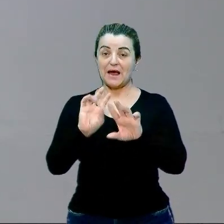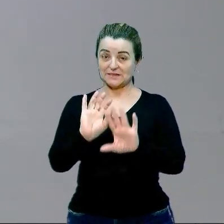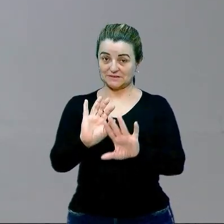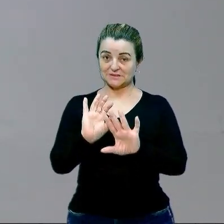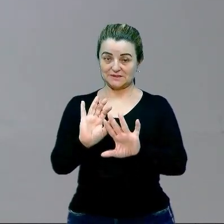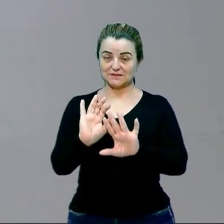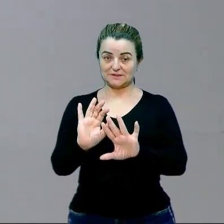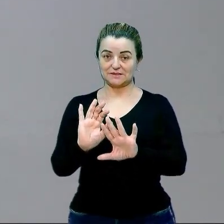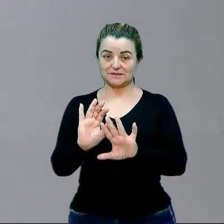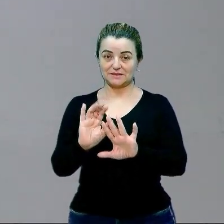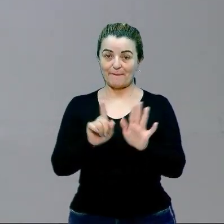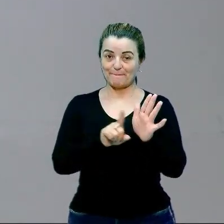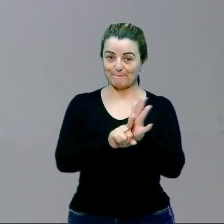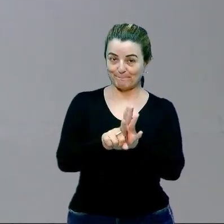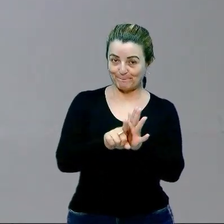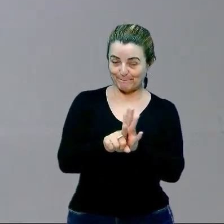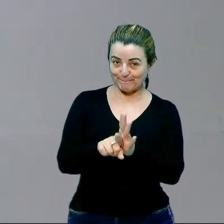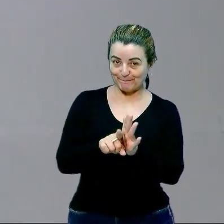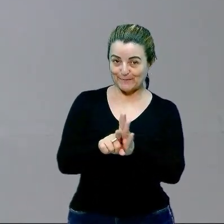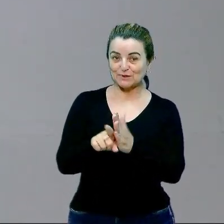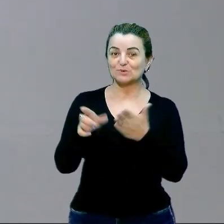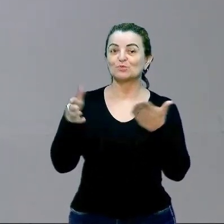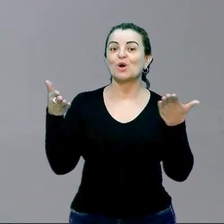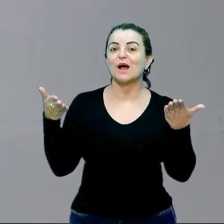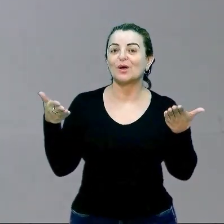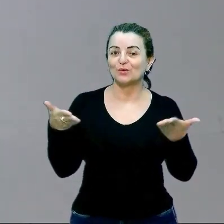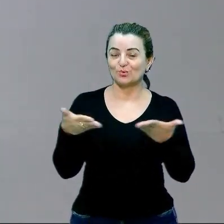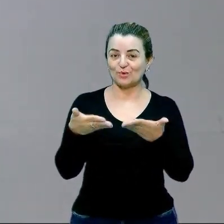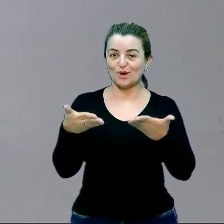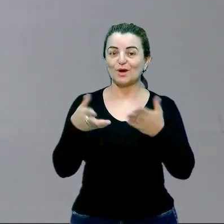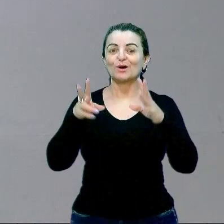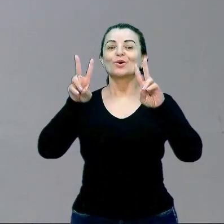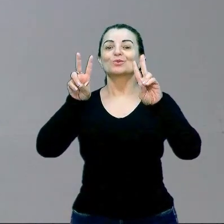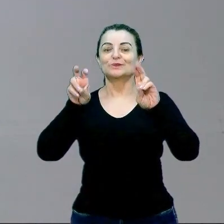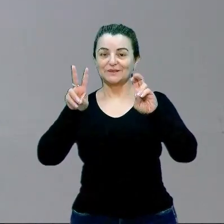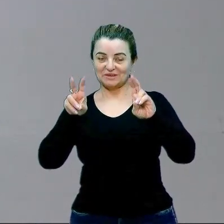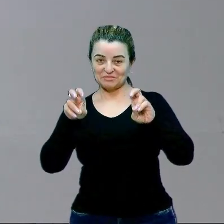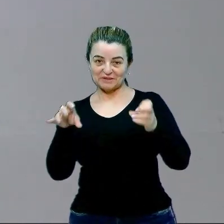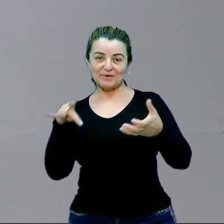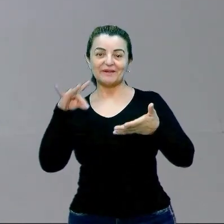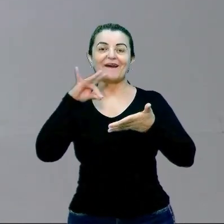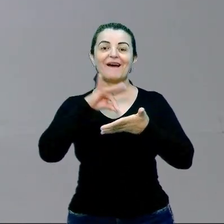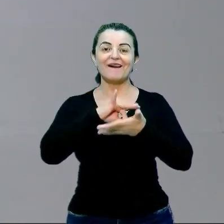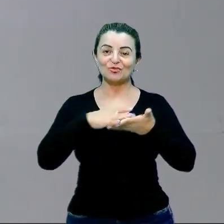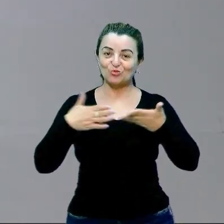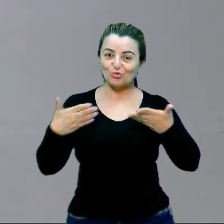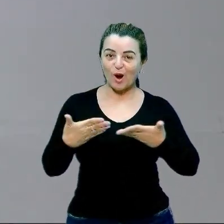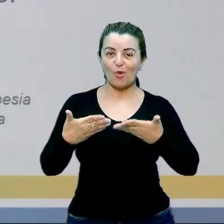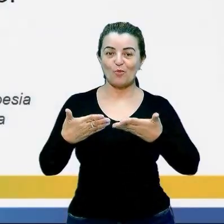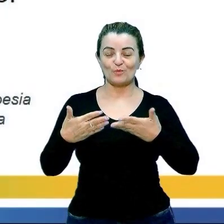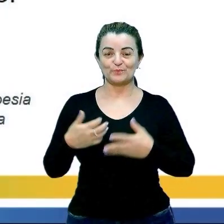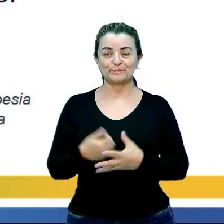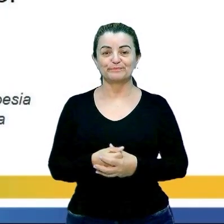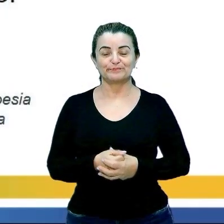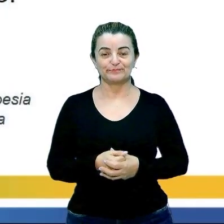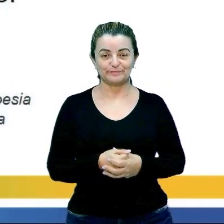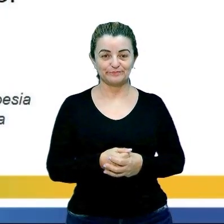Portanto, a questão continua sendo atual e o tema também abordado aí nessa questão é atual.